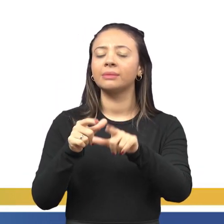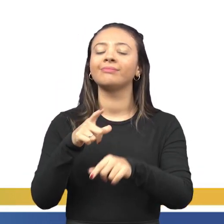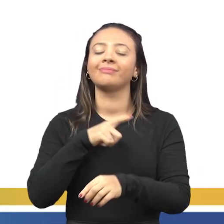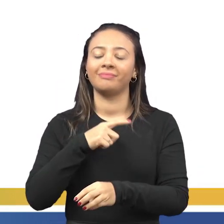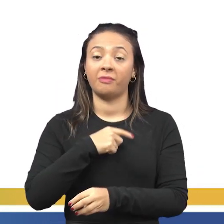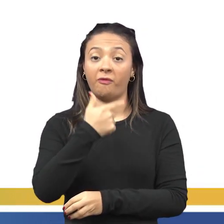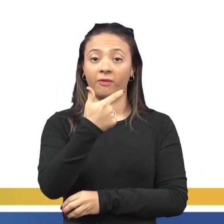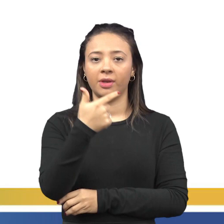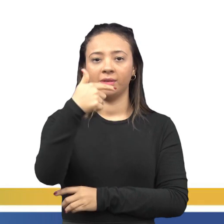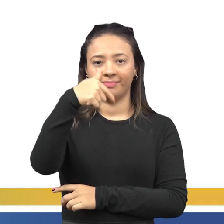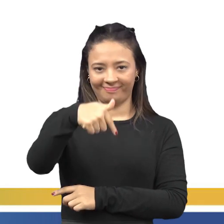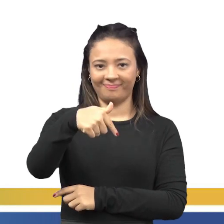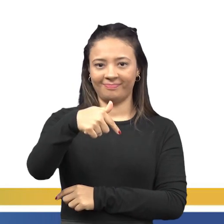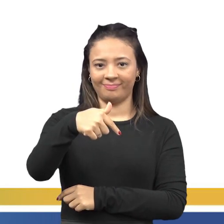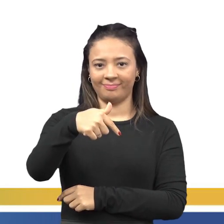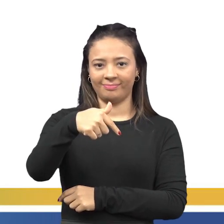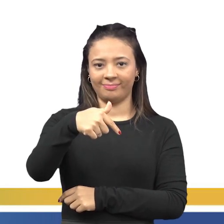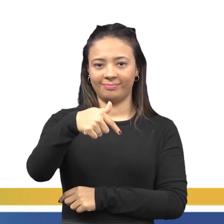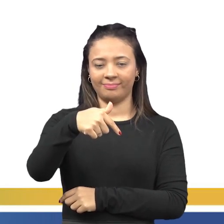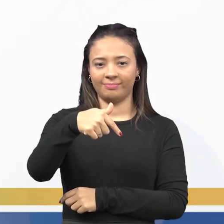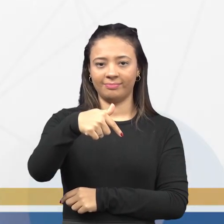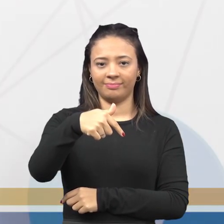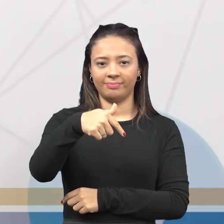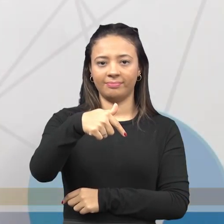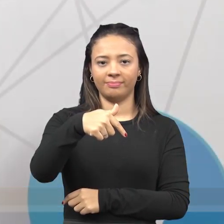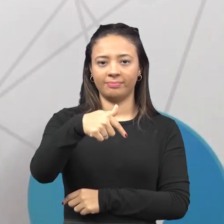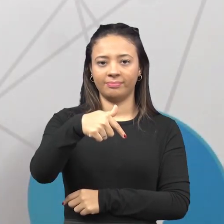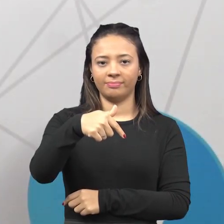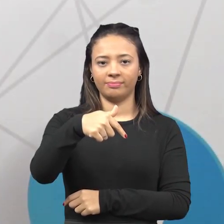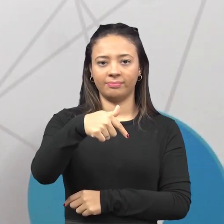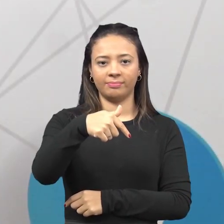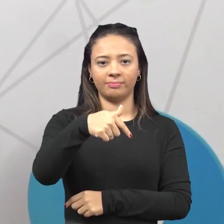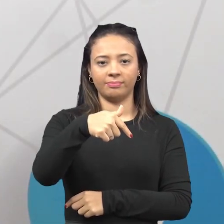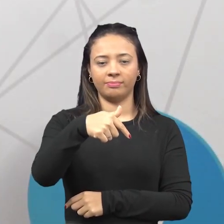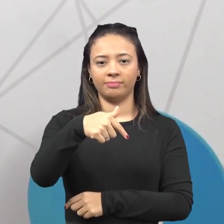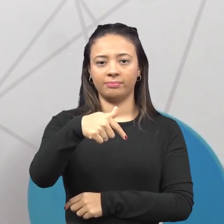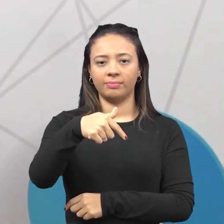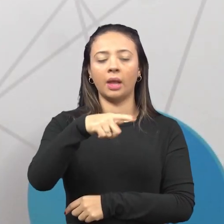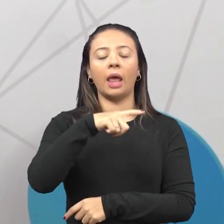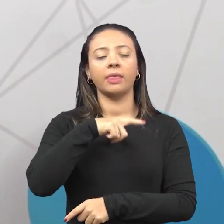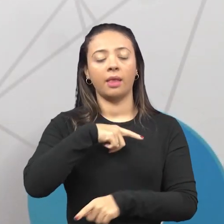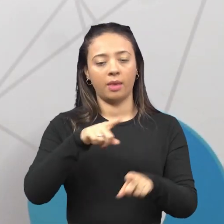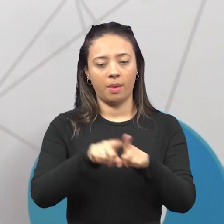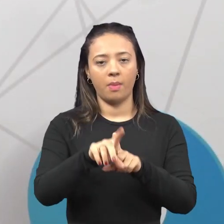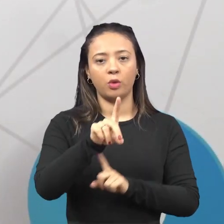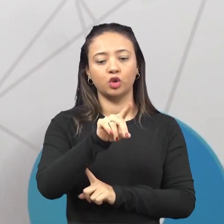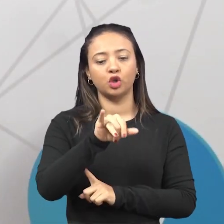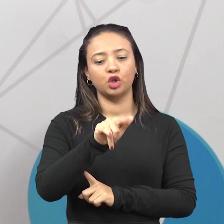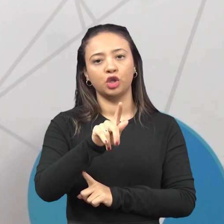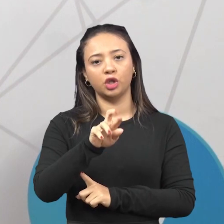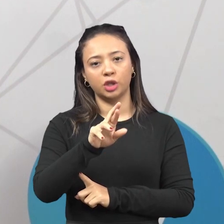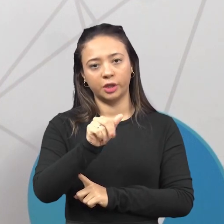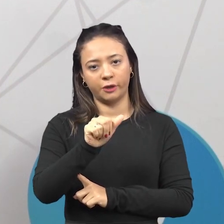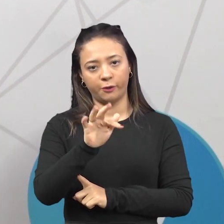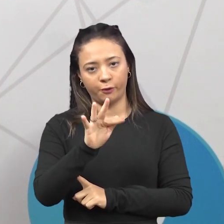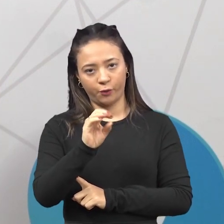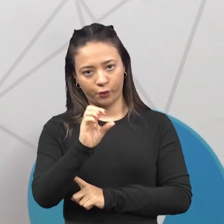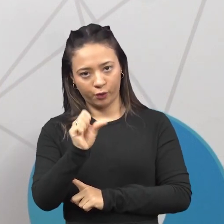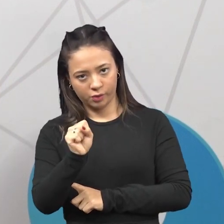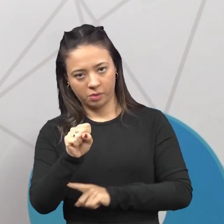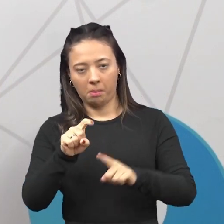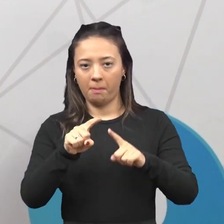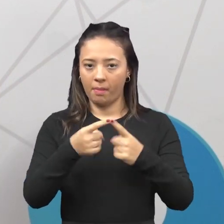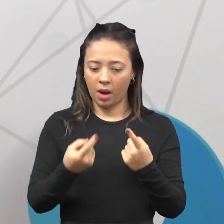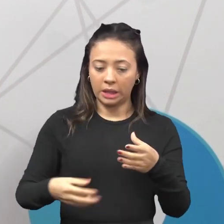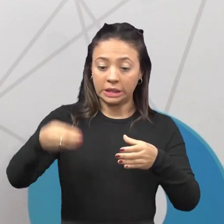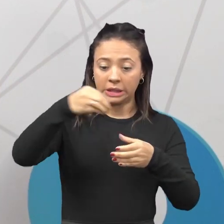no total, certo? Mais os dígrafos aí que a gente viu, né? Que não são letras, não estão aí dentro do alfabeto, mas também